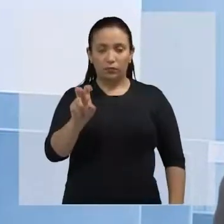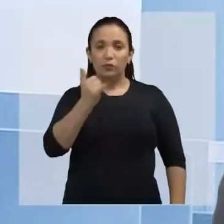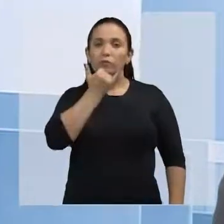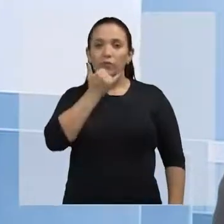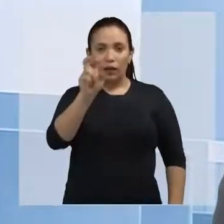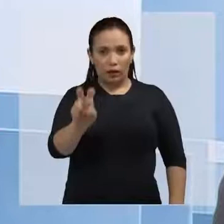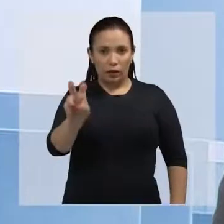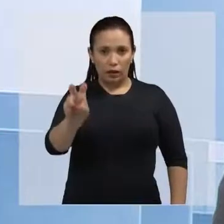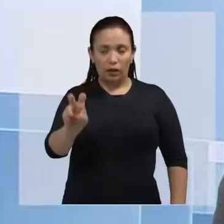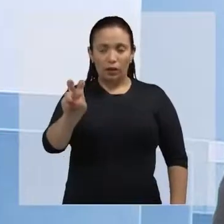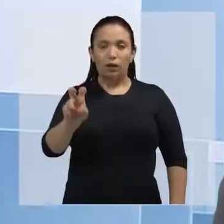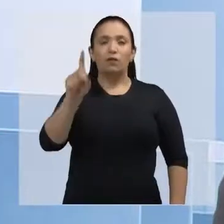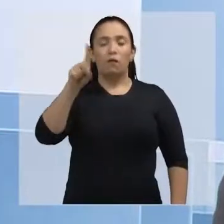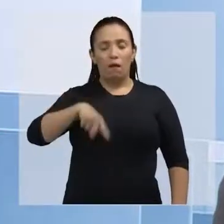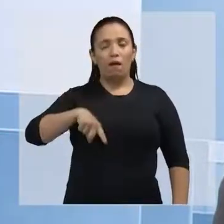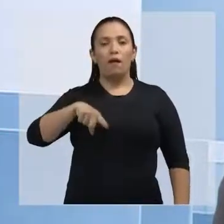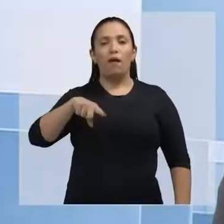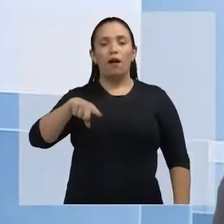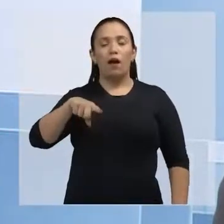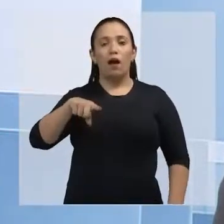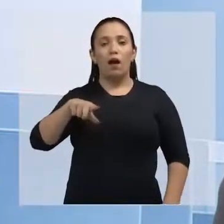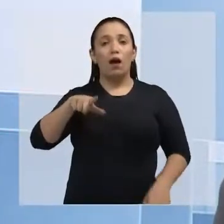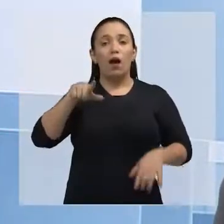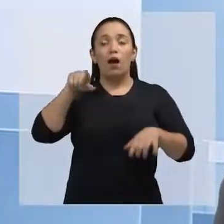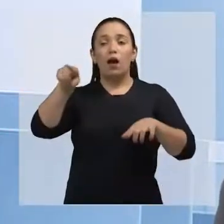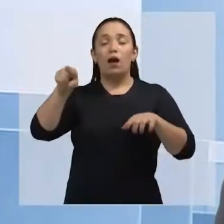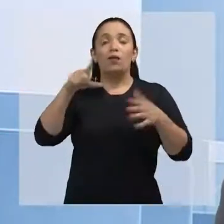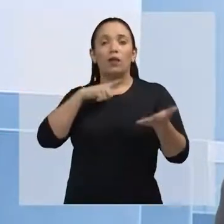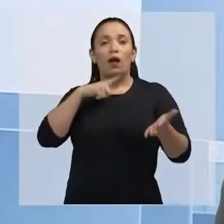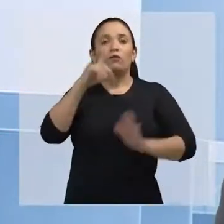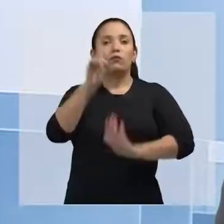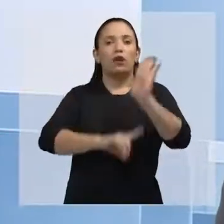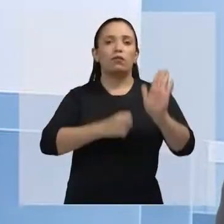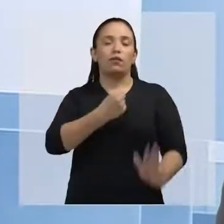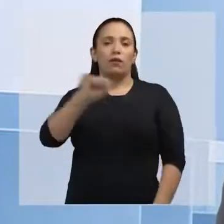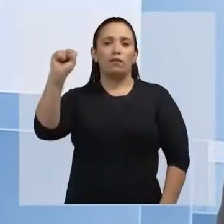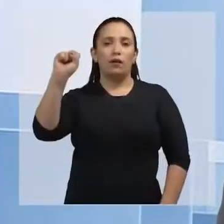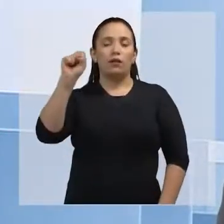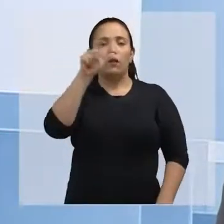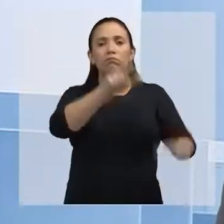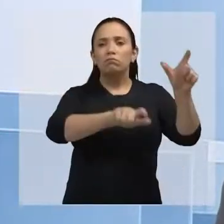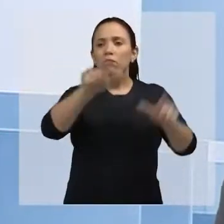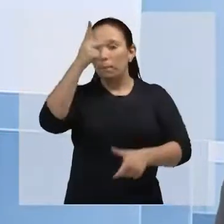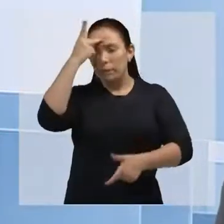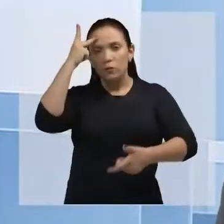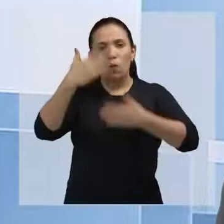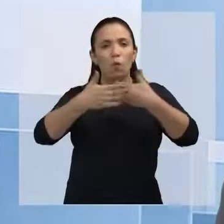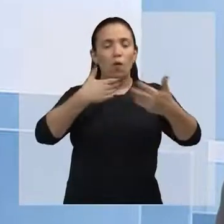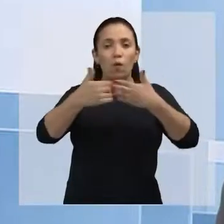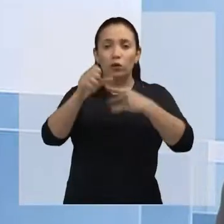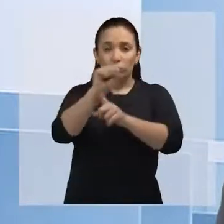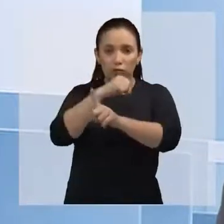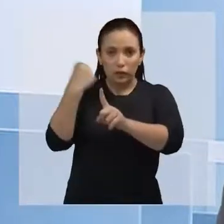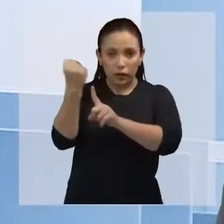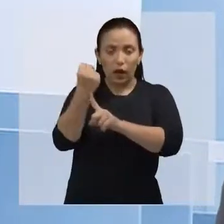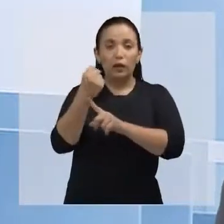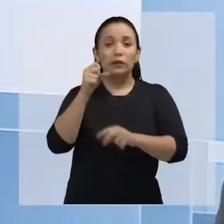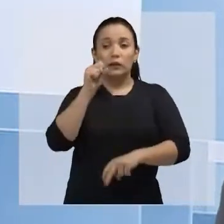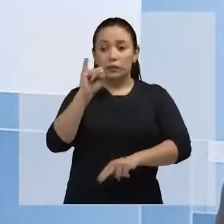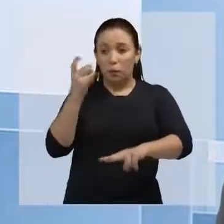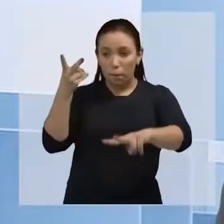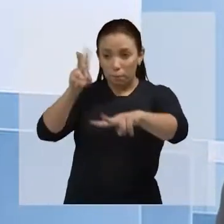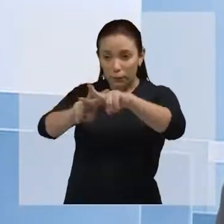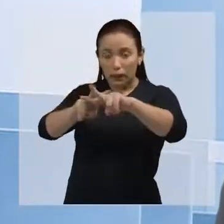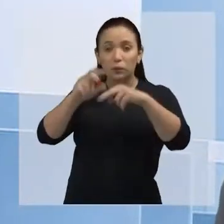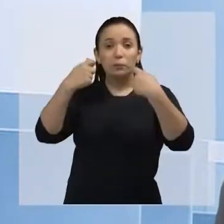é a referência à presunção de inocência, ou seja, que cada cidadão brasileiro só pode ser preso